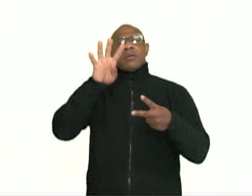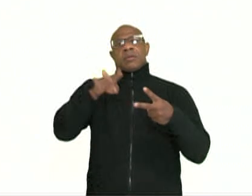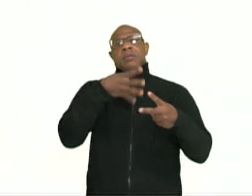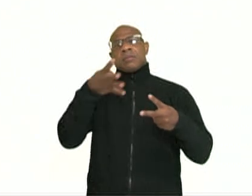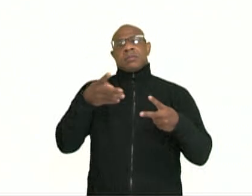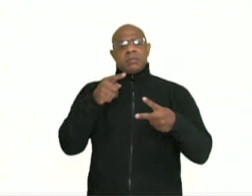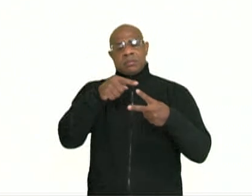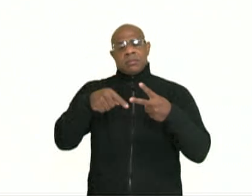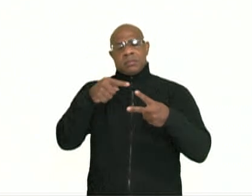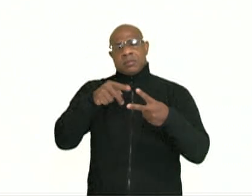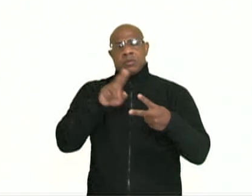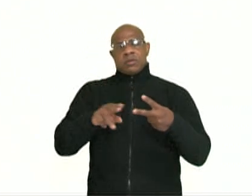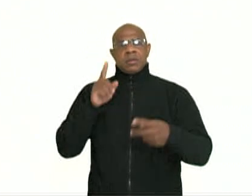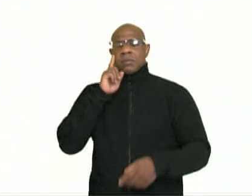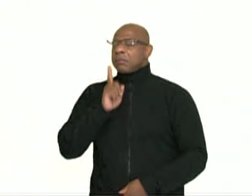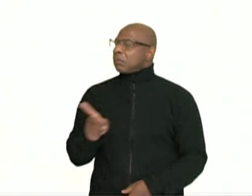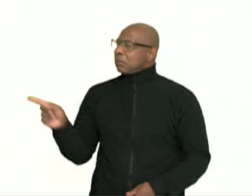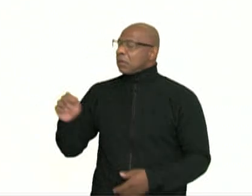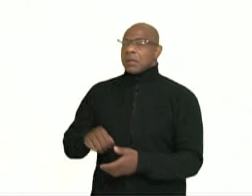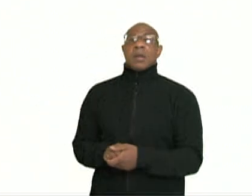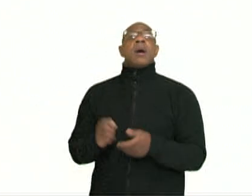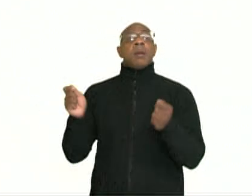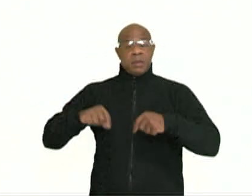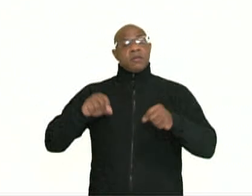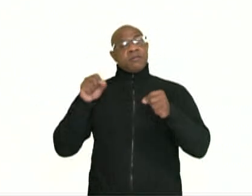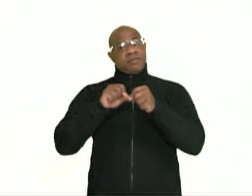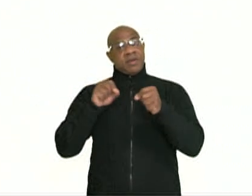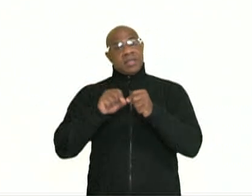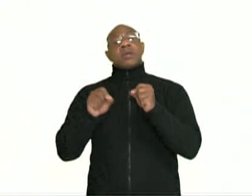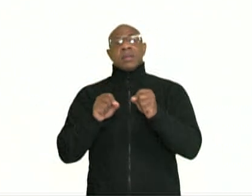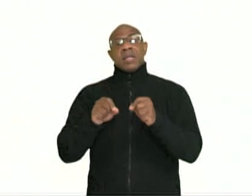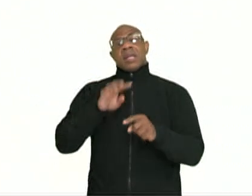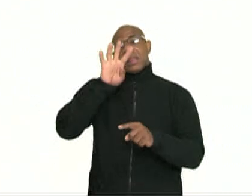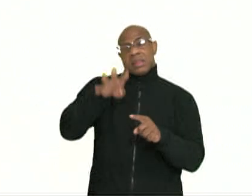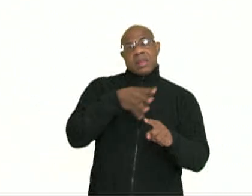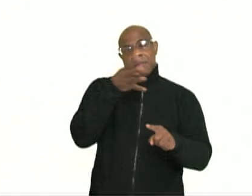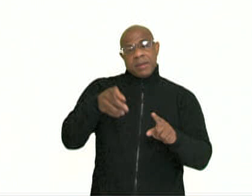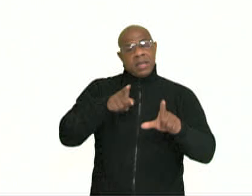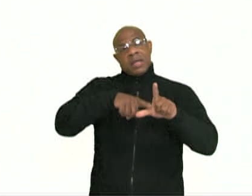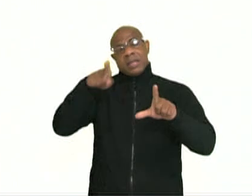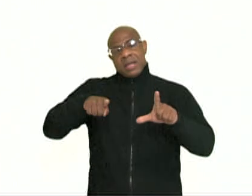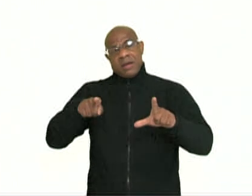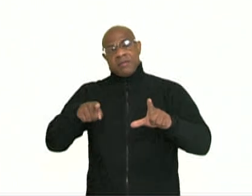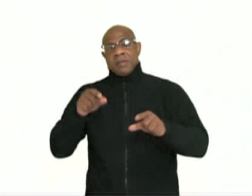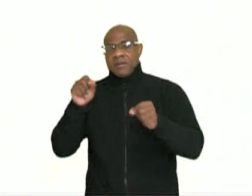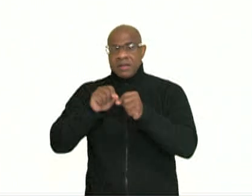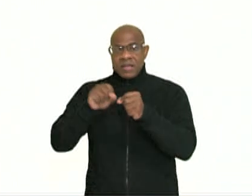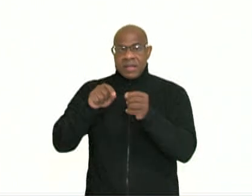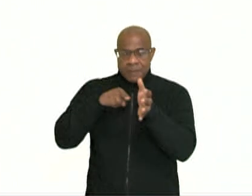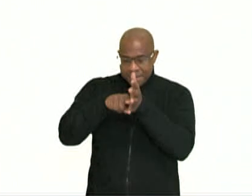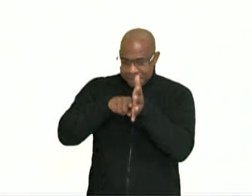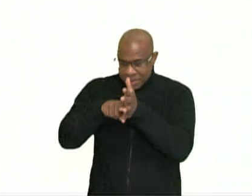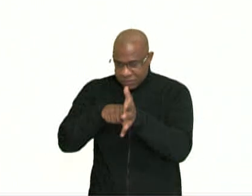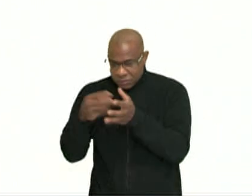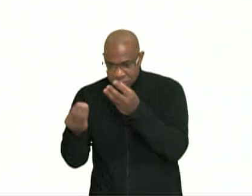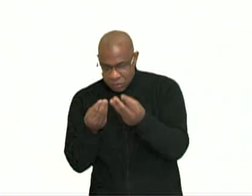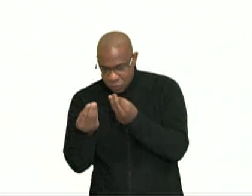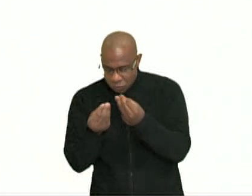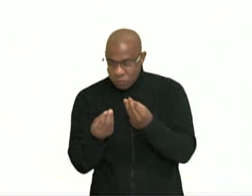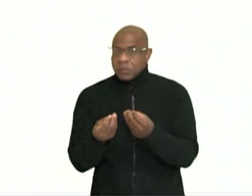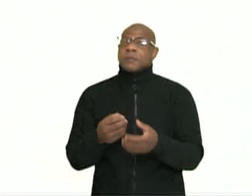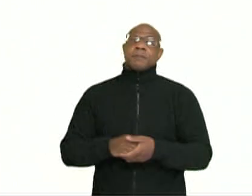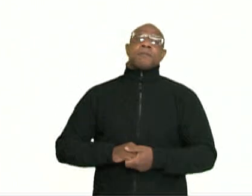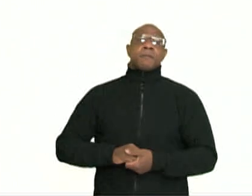obtidos por meio de uma pesquisa, podemos construir tabelas e gráficos. A informação fica clara, fica concisa, fica